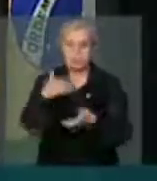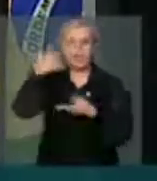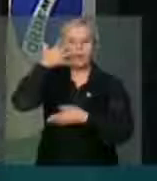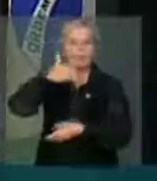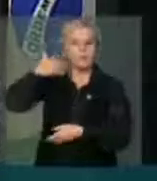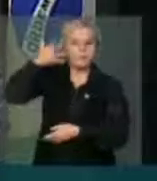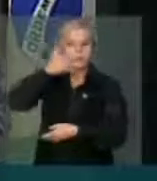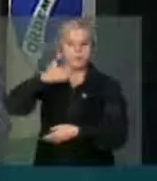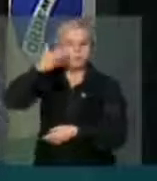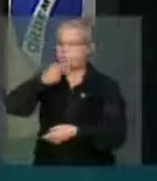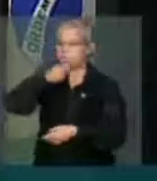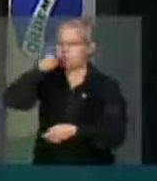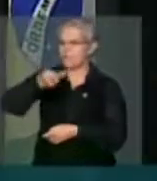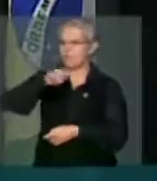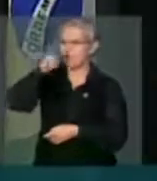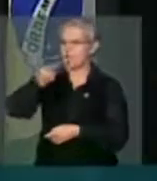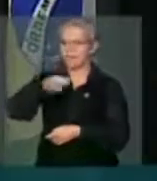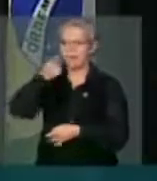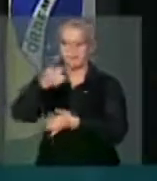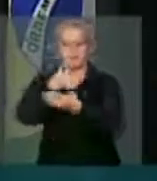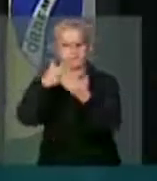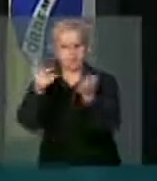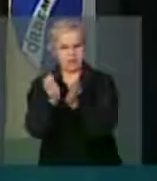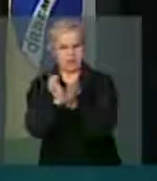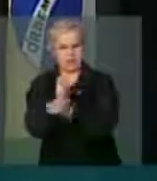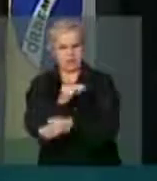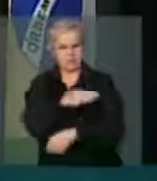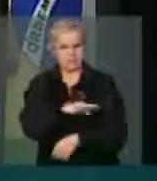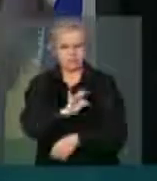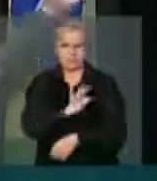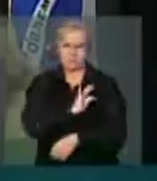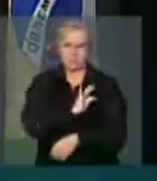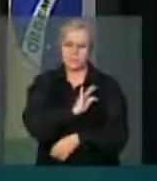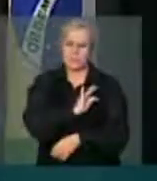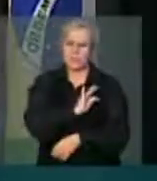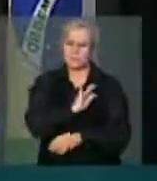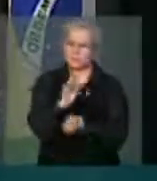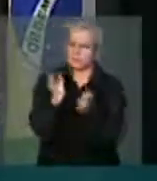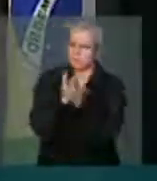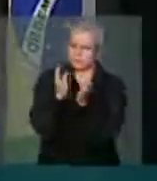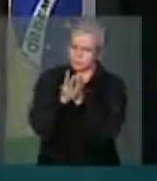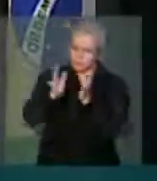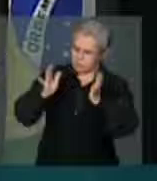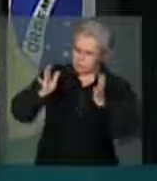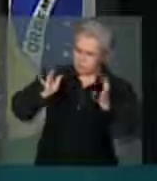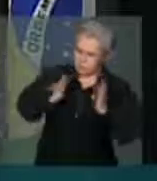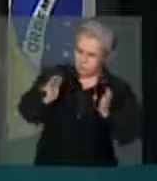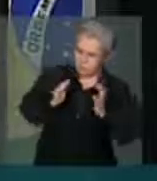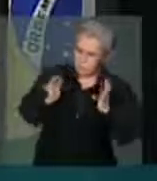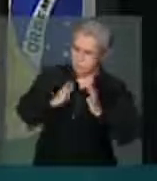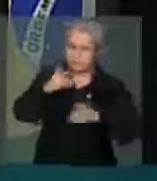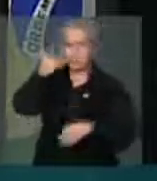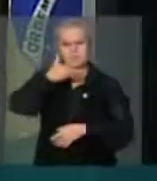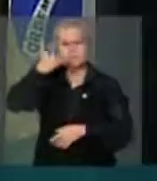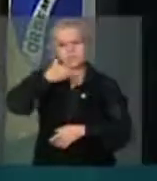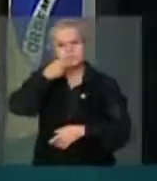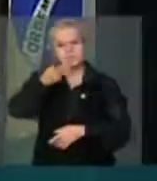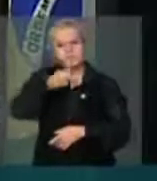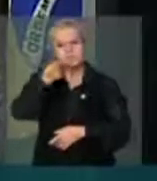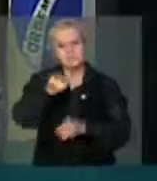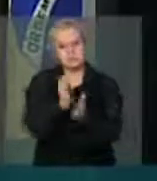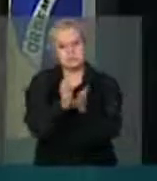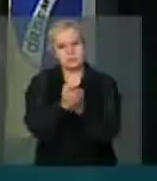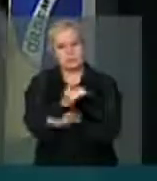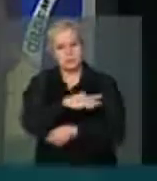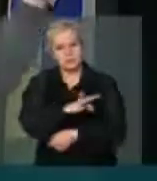discurso que utiliza o PT das elites, o discurso que utiliza o